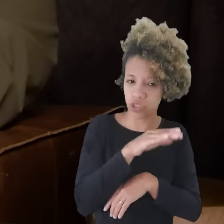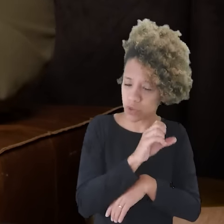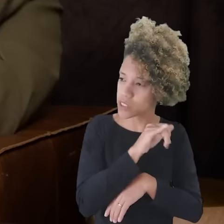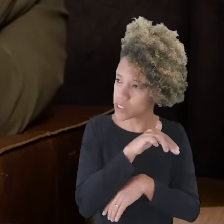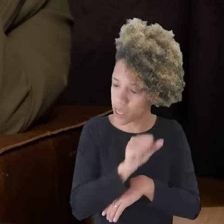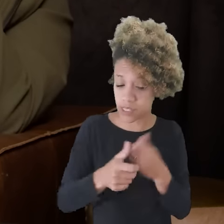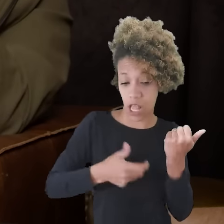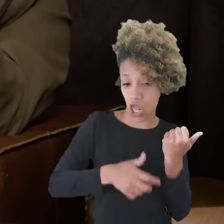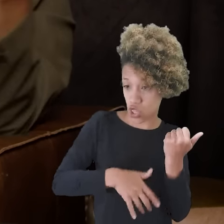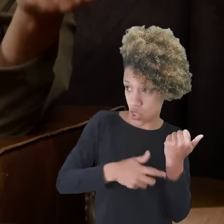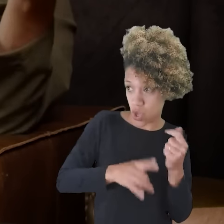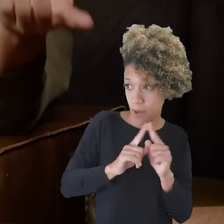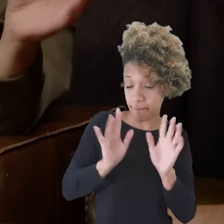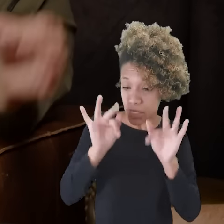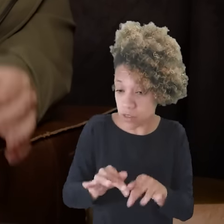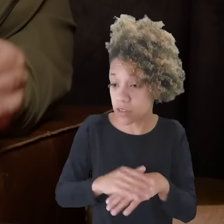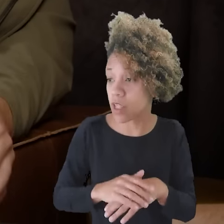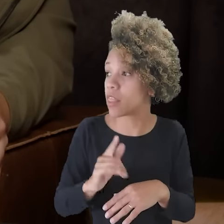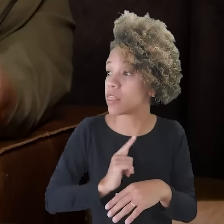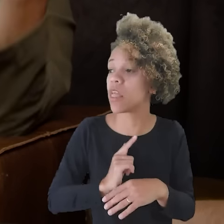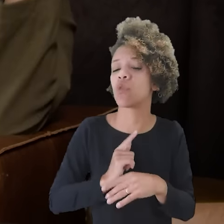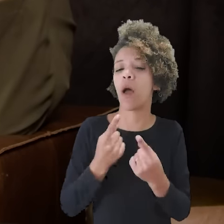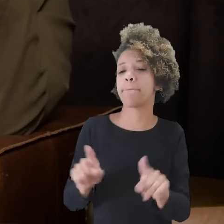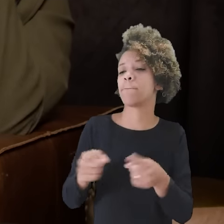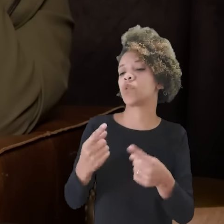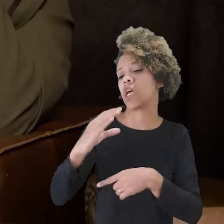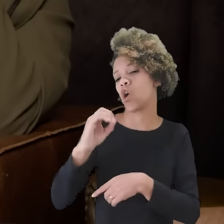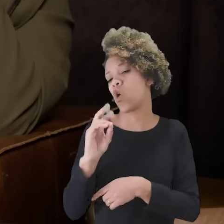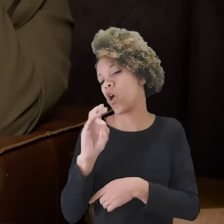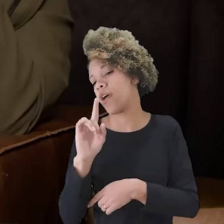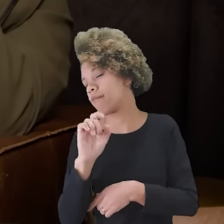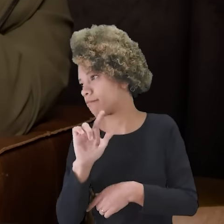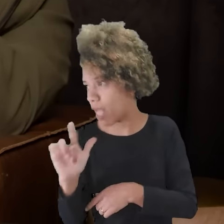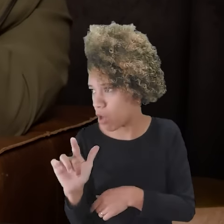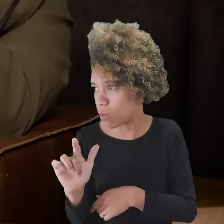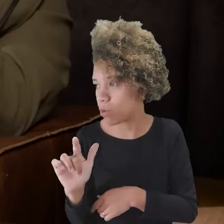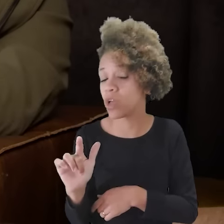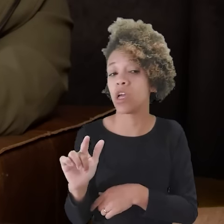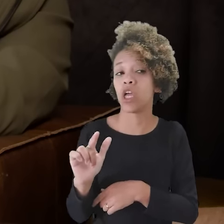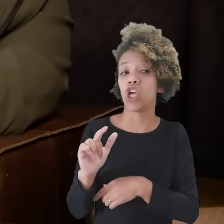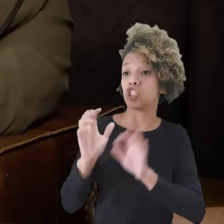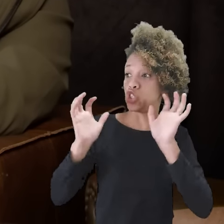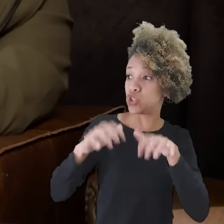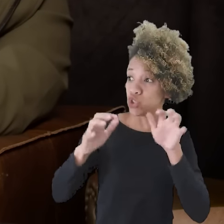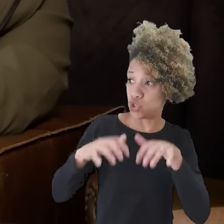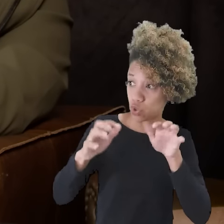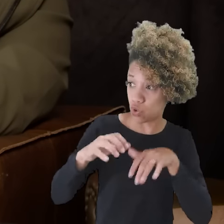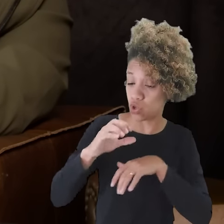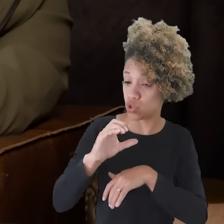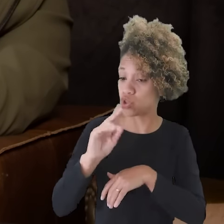Eles tocam tipo quando acaba Eles bebem o Prisioneiro Toca uma música do cordel o meu show que eu abri uma música dela e eles tinham uma música que chama